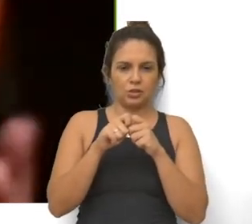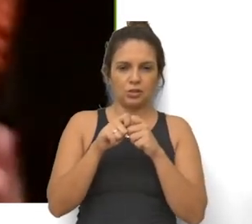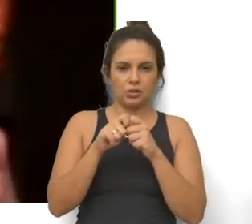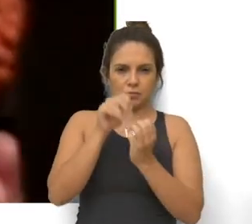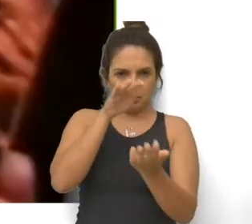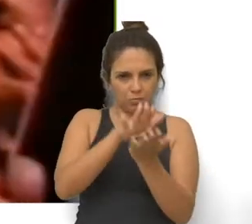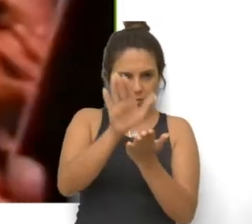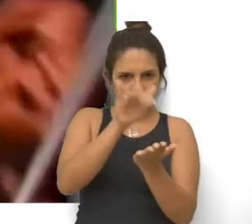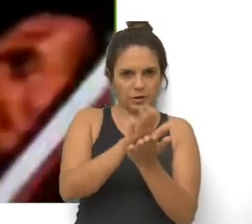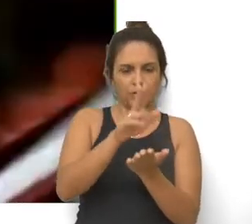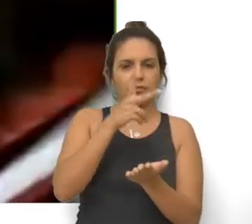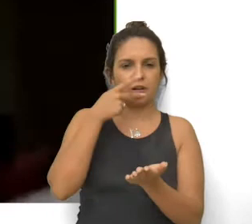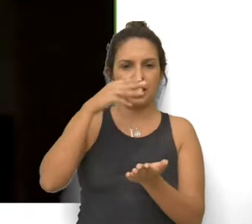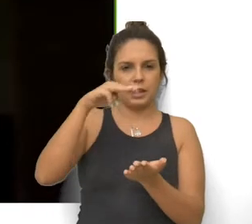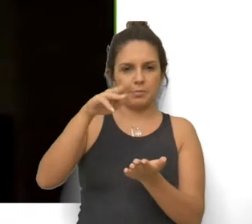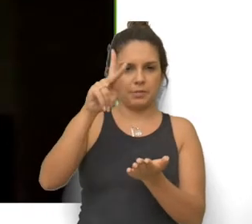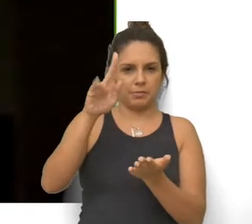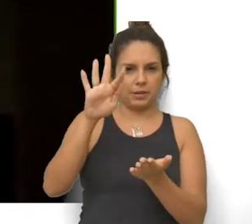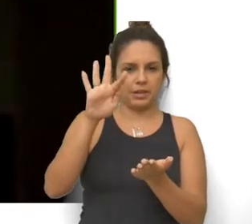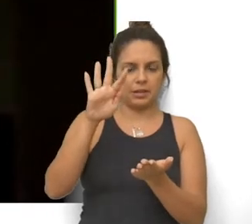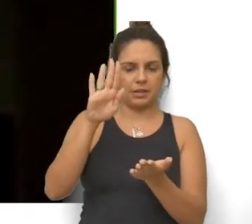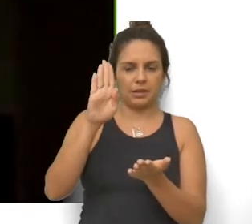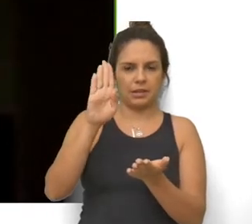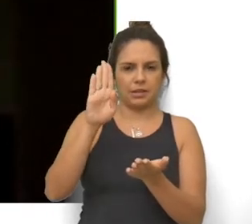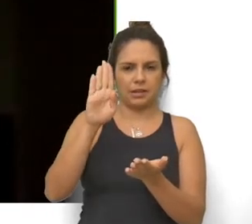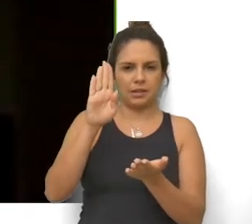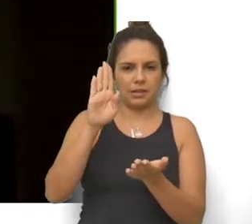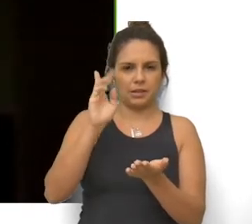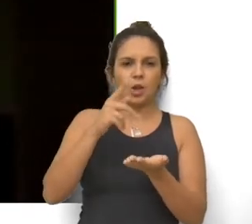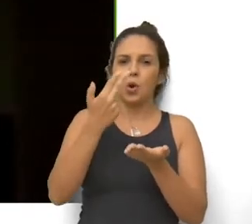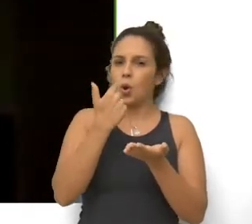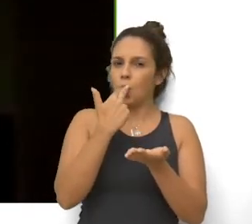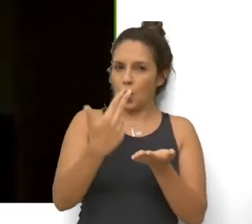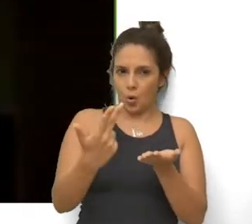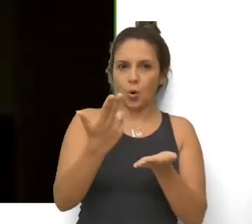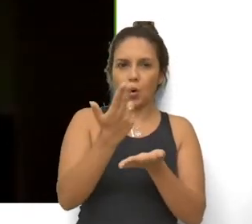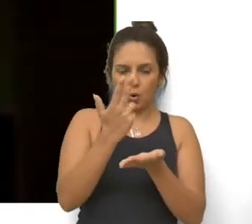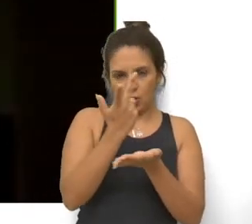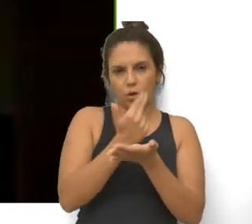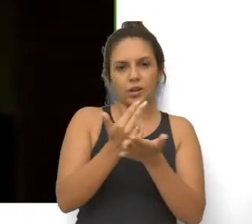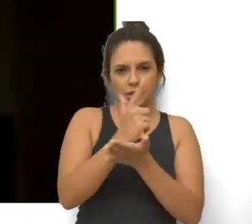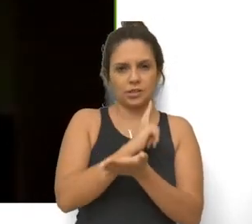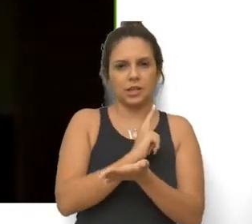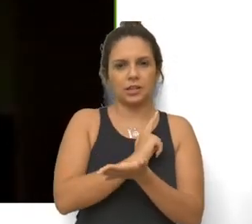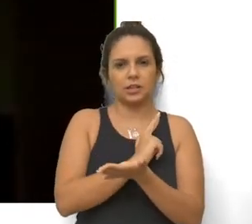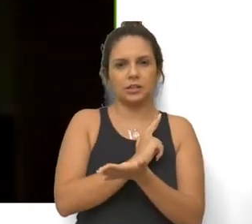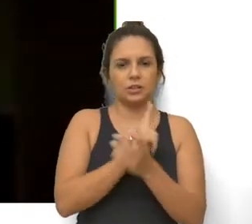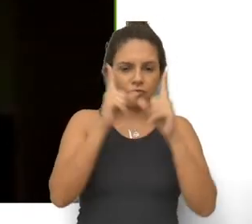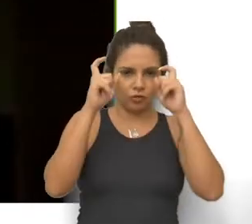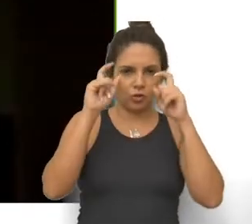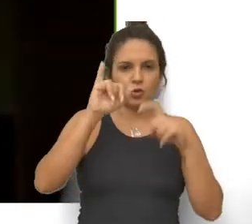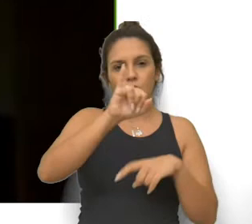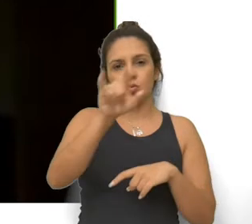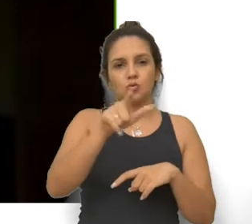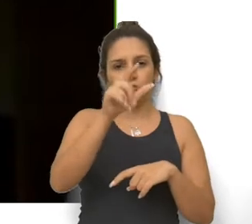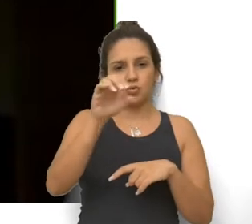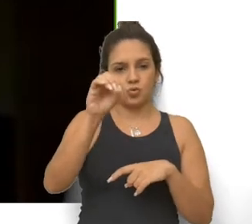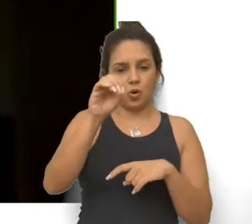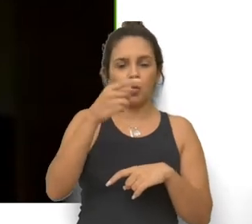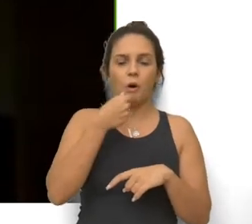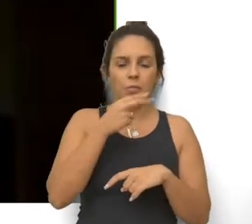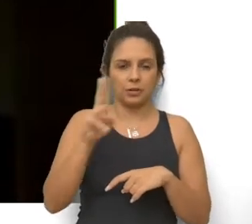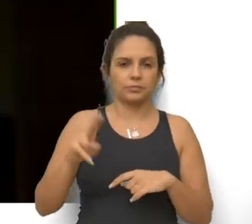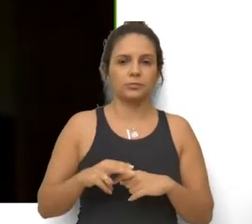as fotos são em PB, na edição em e-book são coloridas, a mesma edição, e as fotos são do João Caldas,